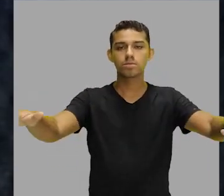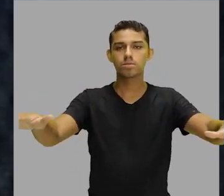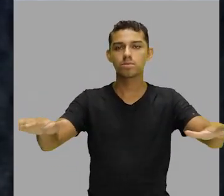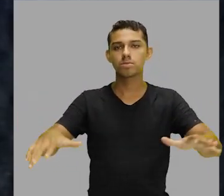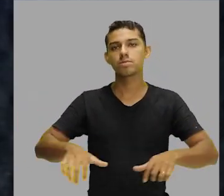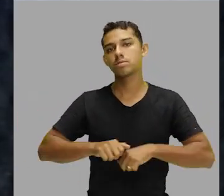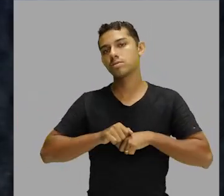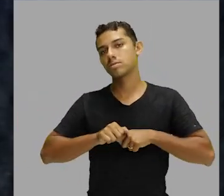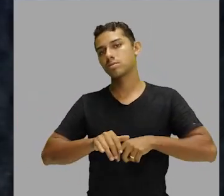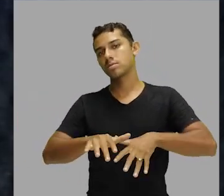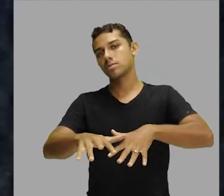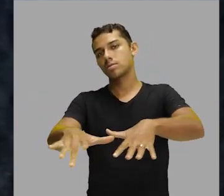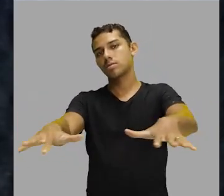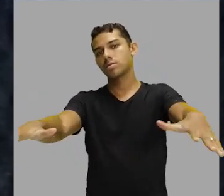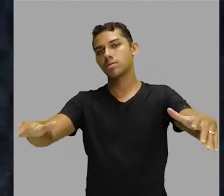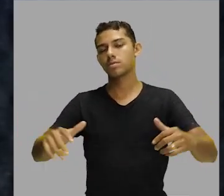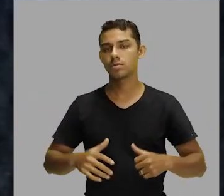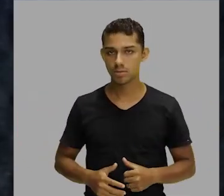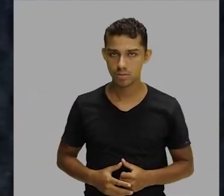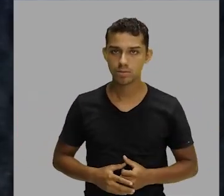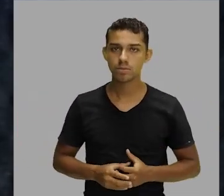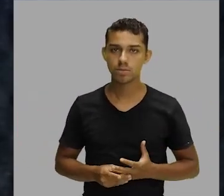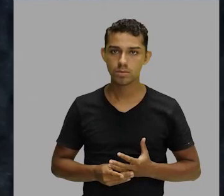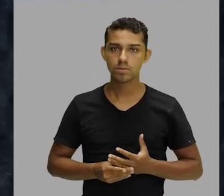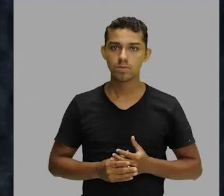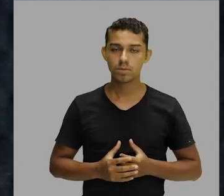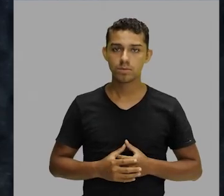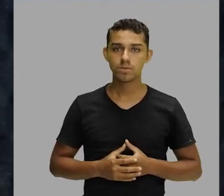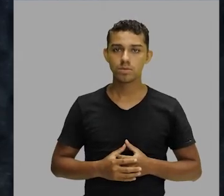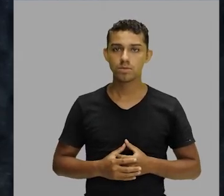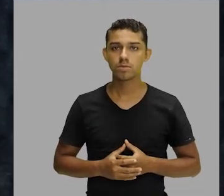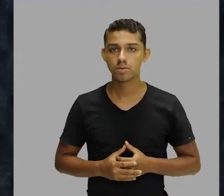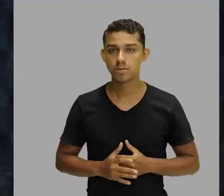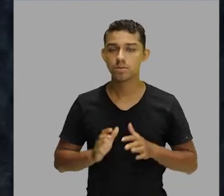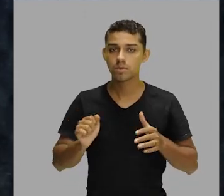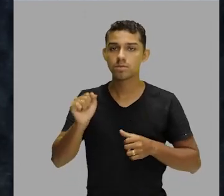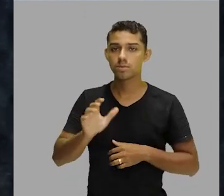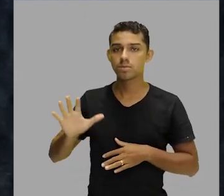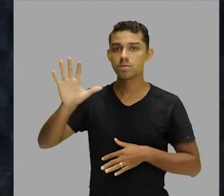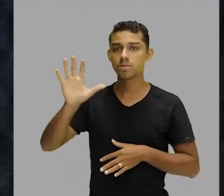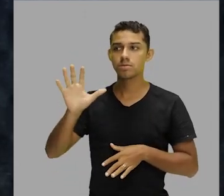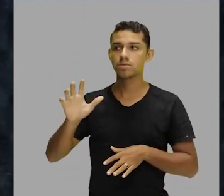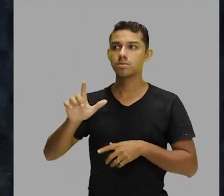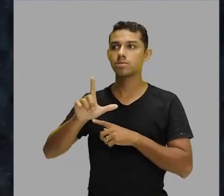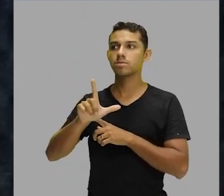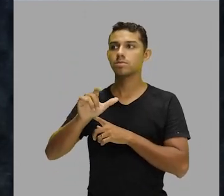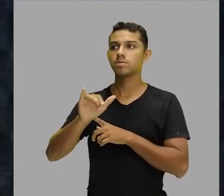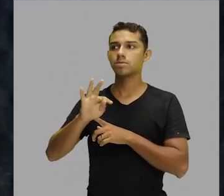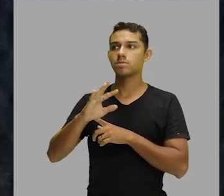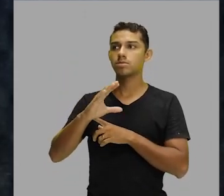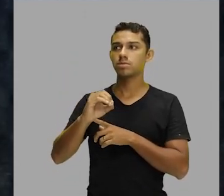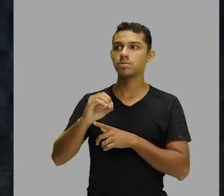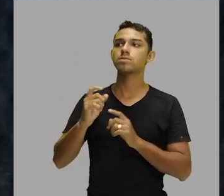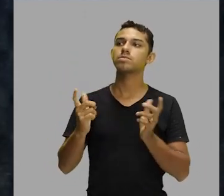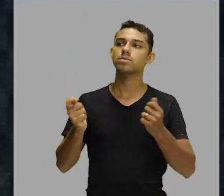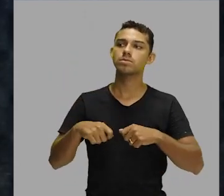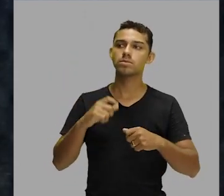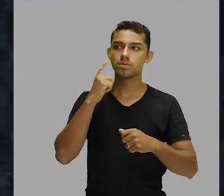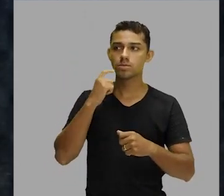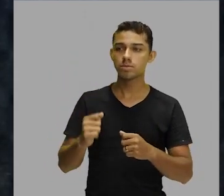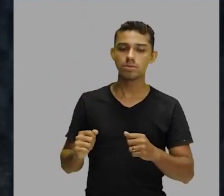os milhares e milhares de vírus. Então, o ciclo lítico quer dizer que nesse